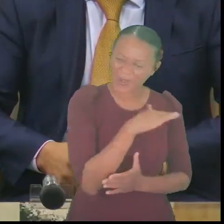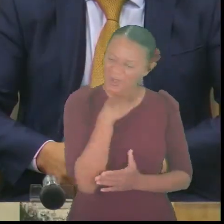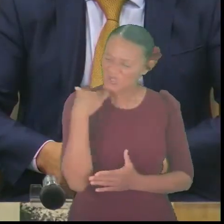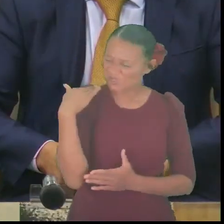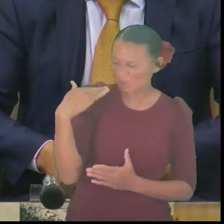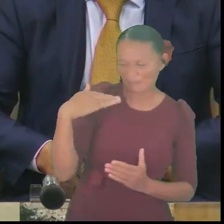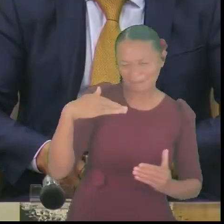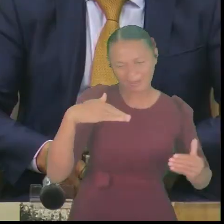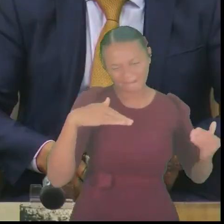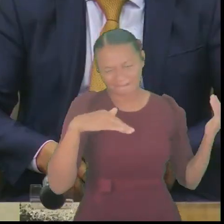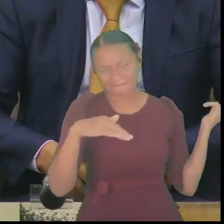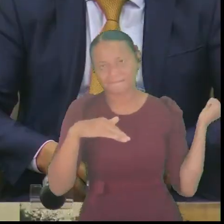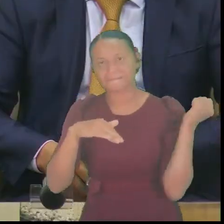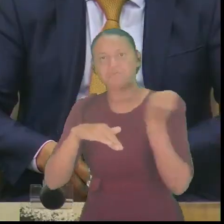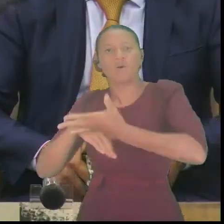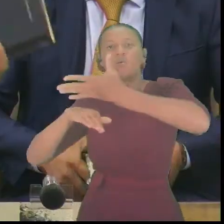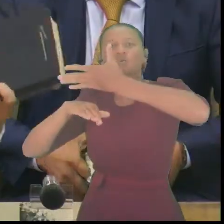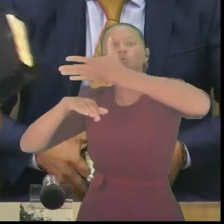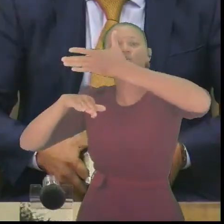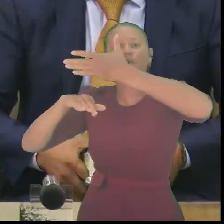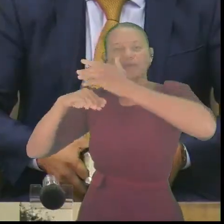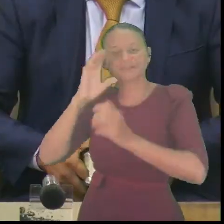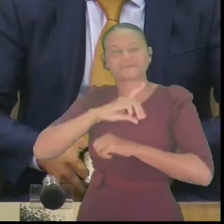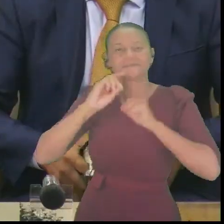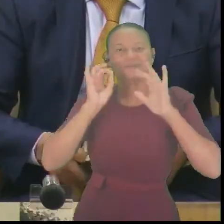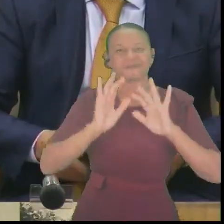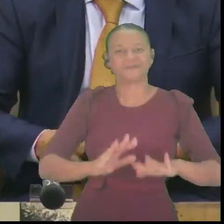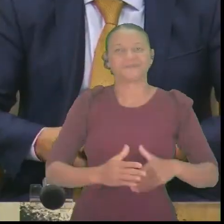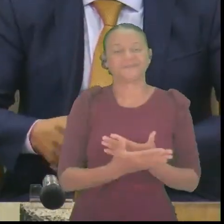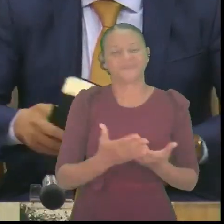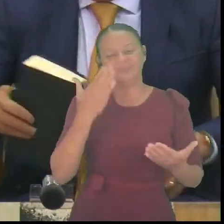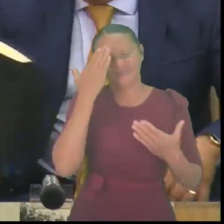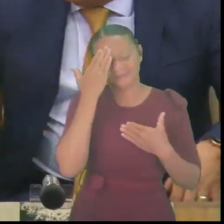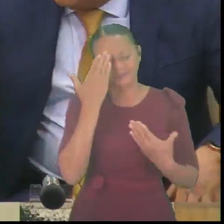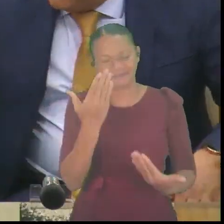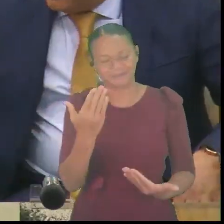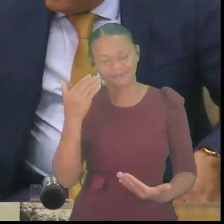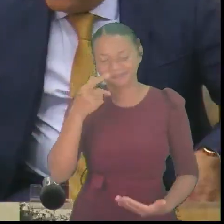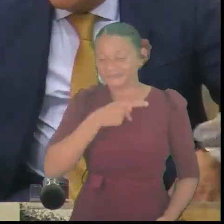morte na vitória. Deus abençoe os senhores. Obrigado, pastor Hermes, em nome de Jesus.